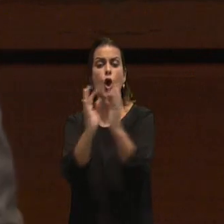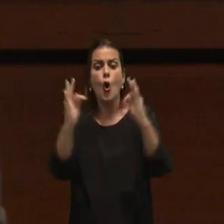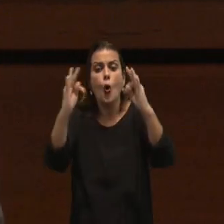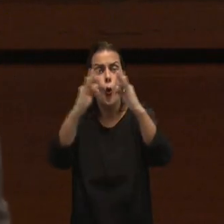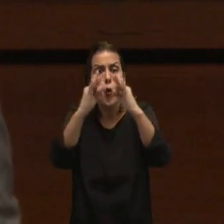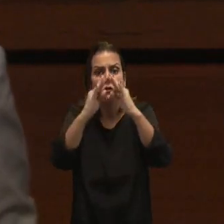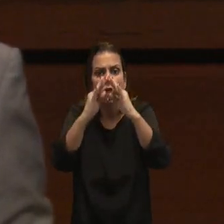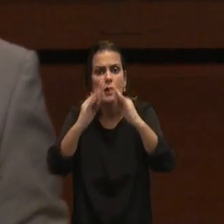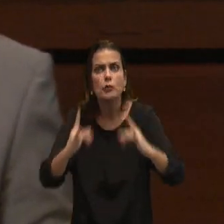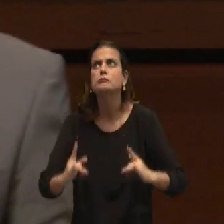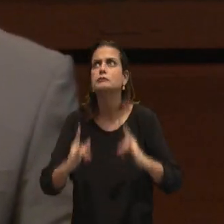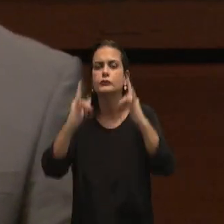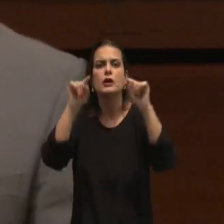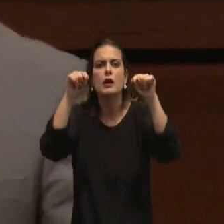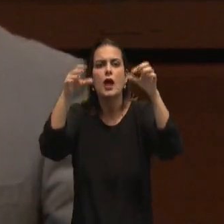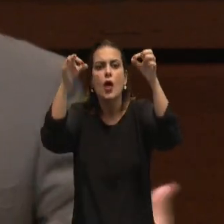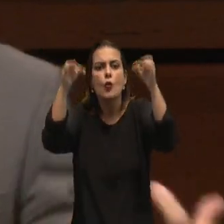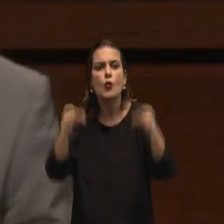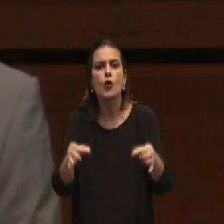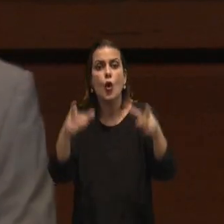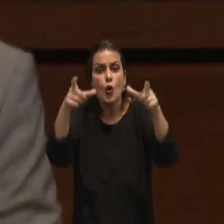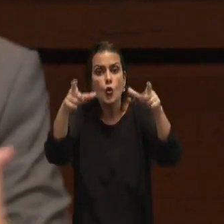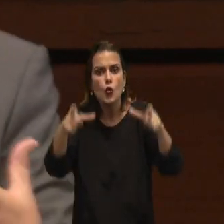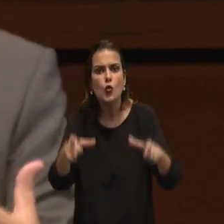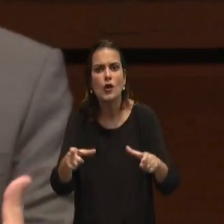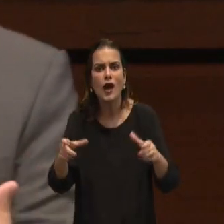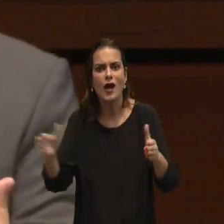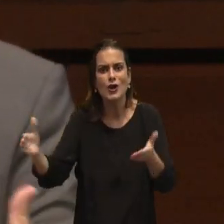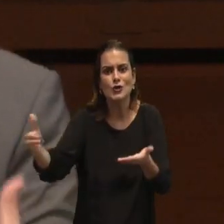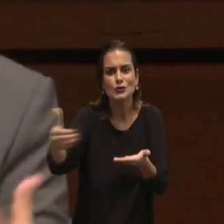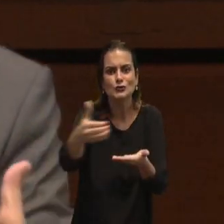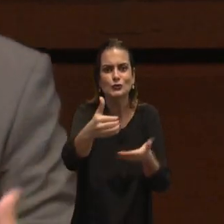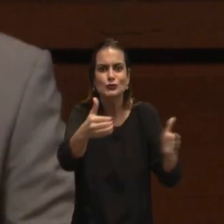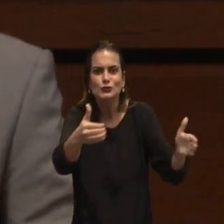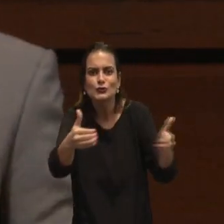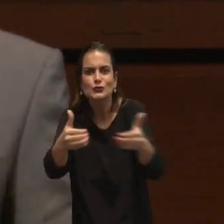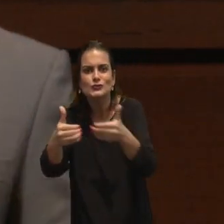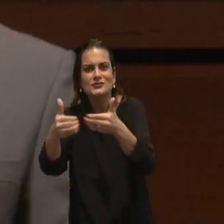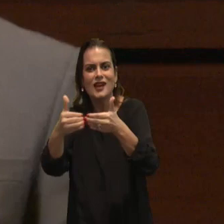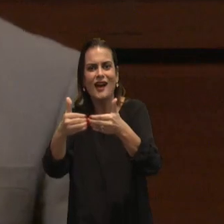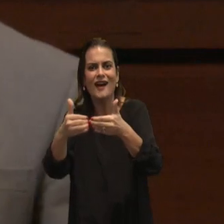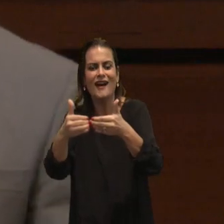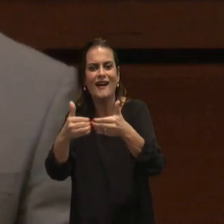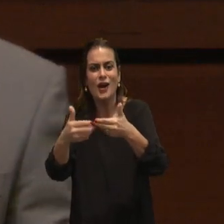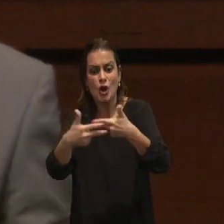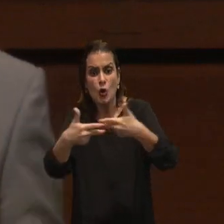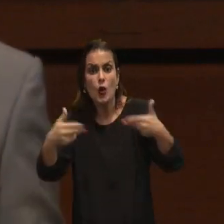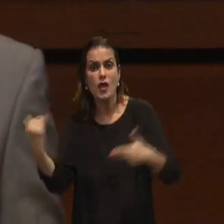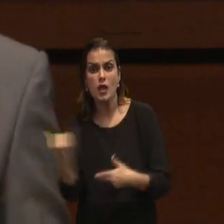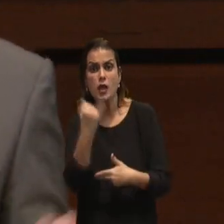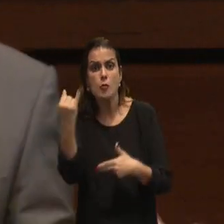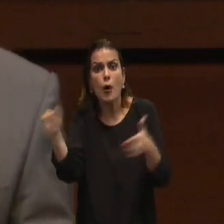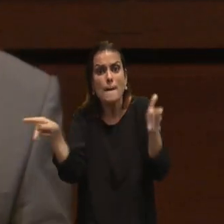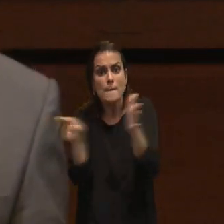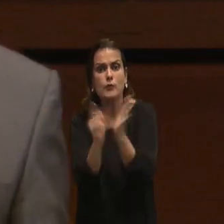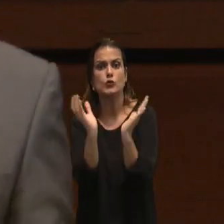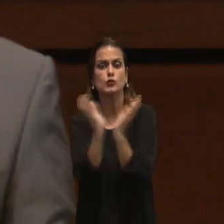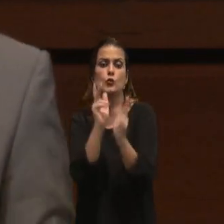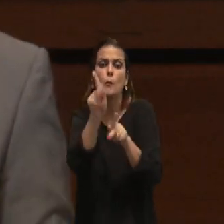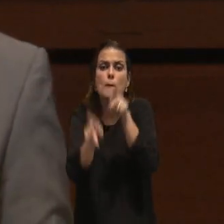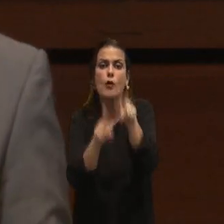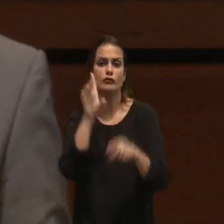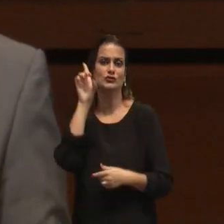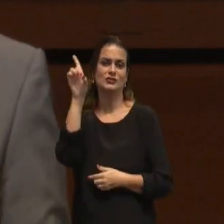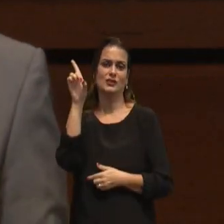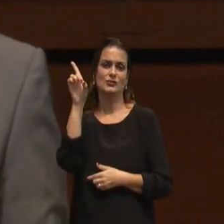uma espécie de agregador desses valores espirituais que nós nutrimos em nossa experiência